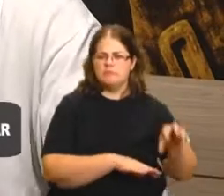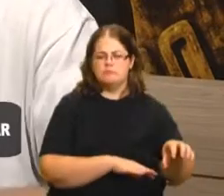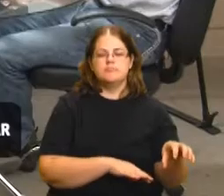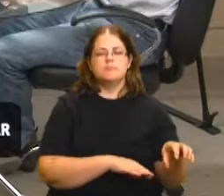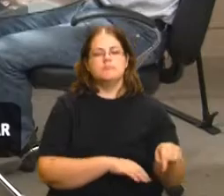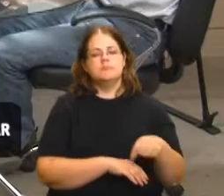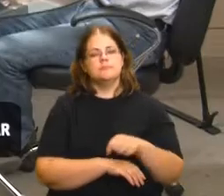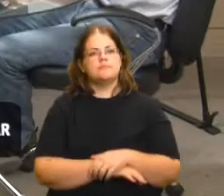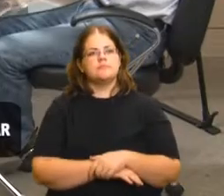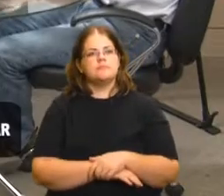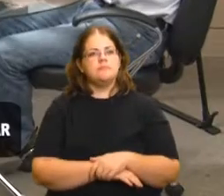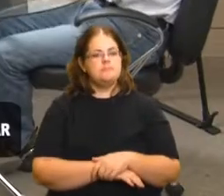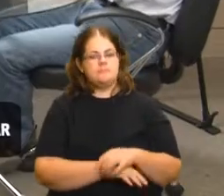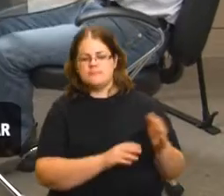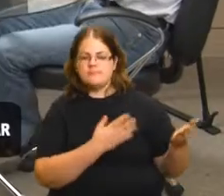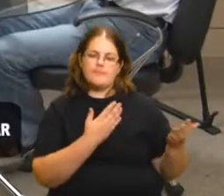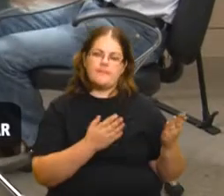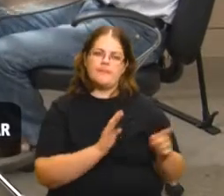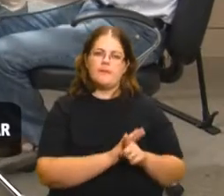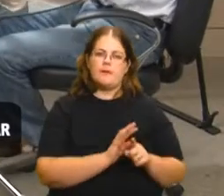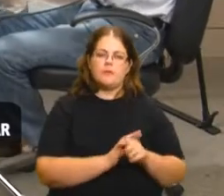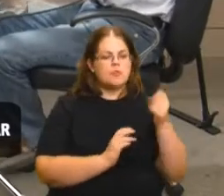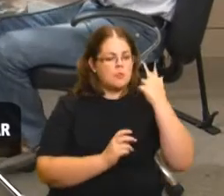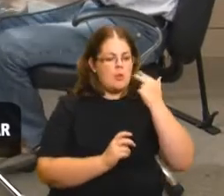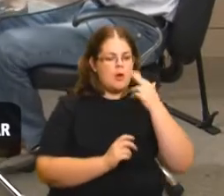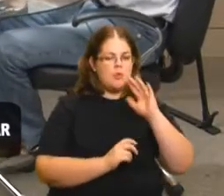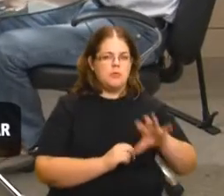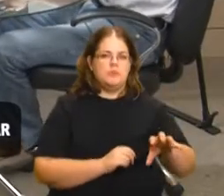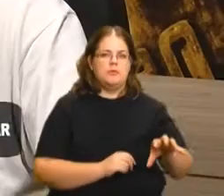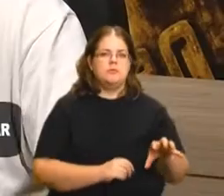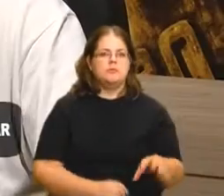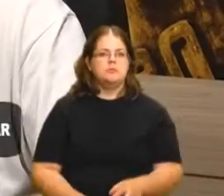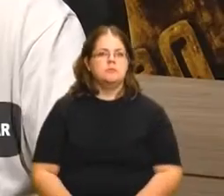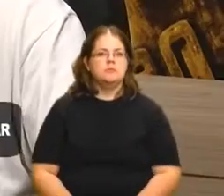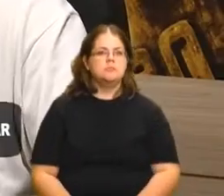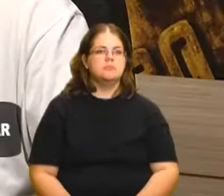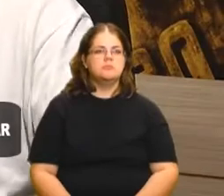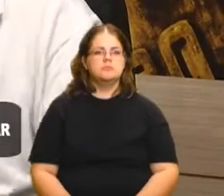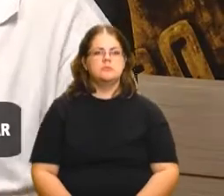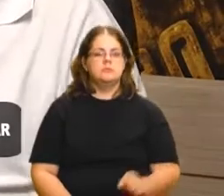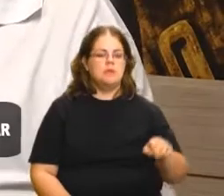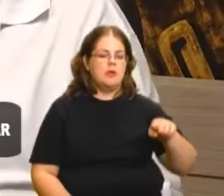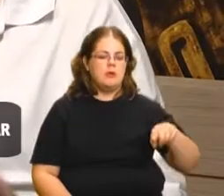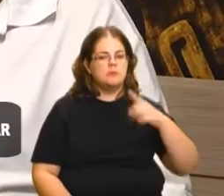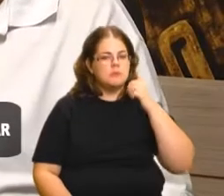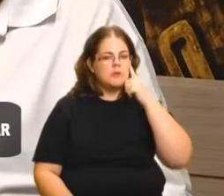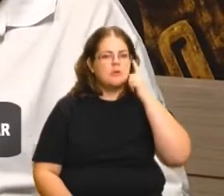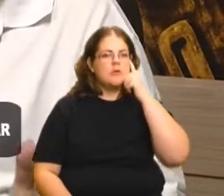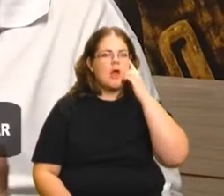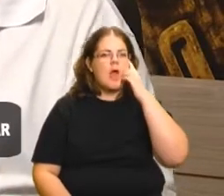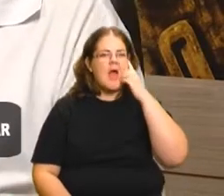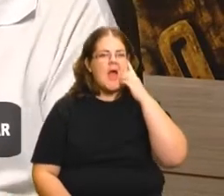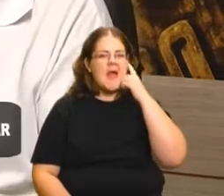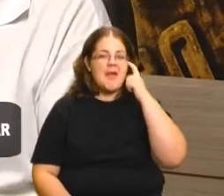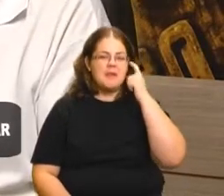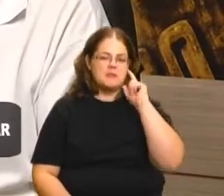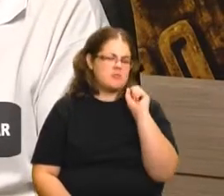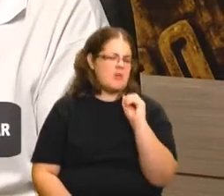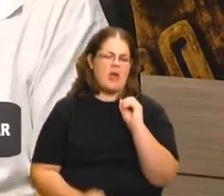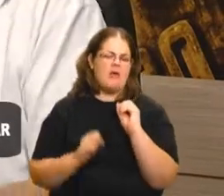golpe. Os mais moderados? Sim, bem mais moderados. Tá. E que achavam